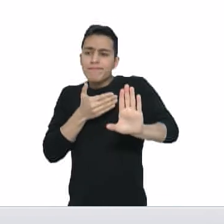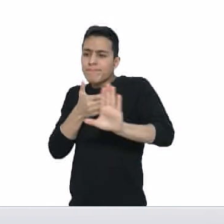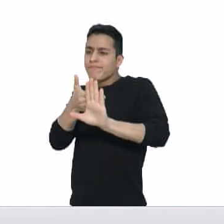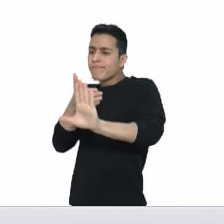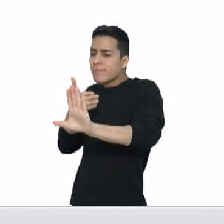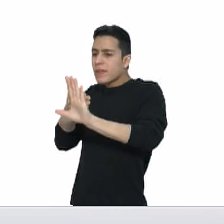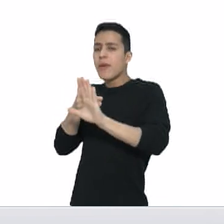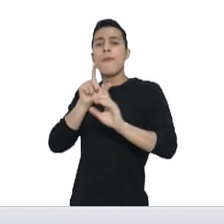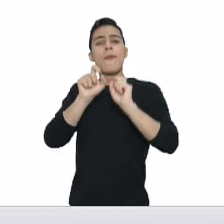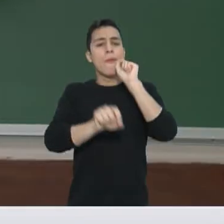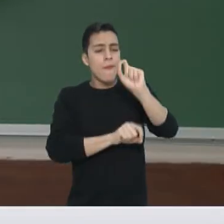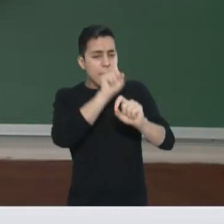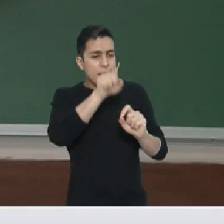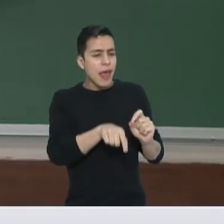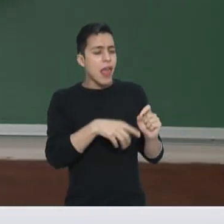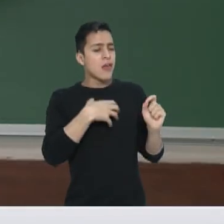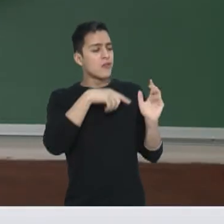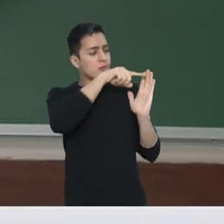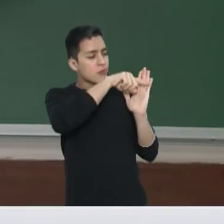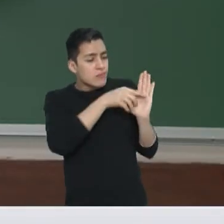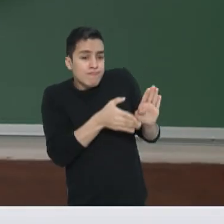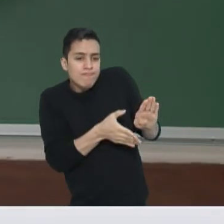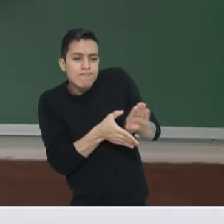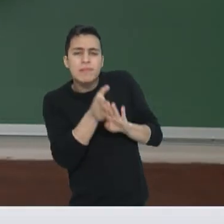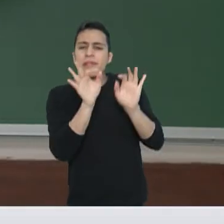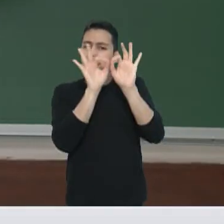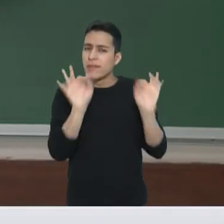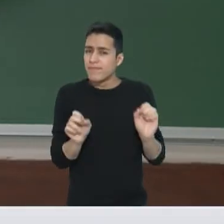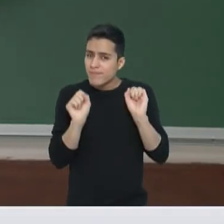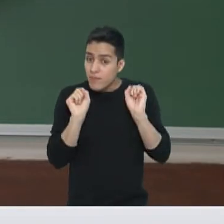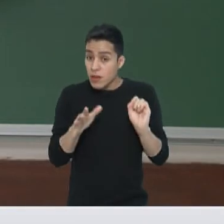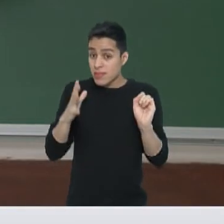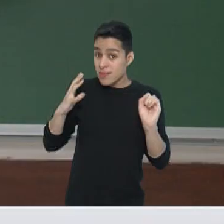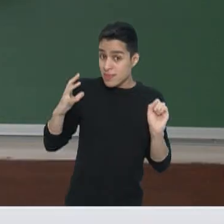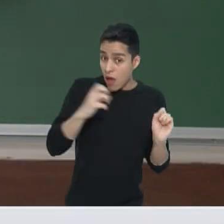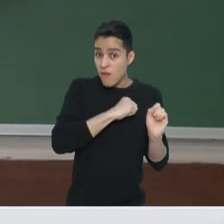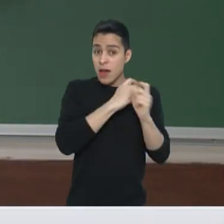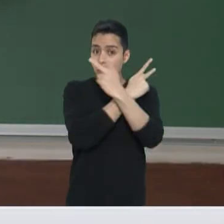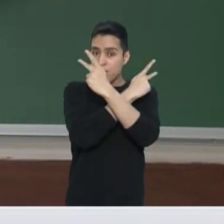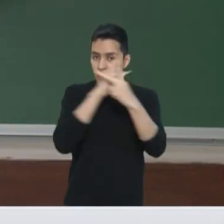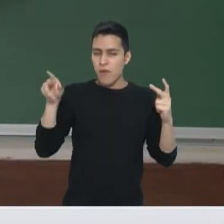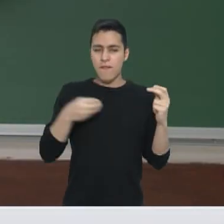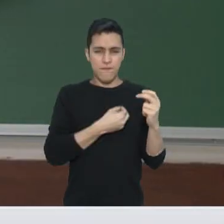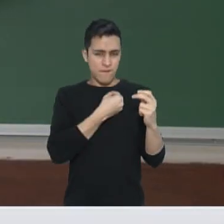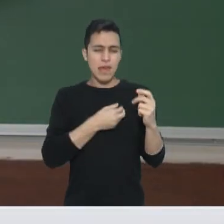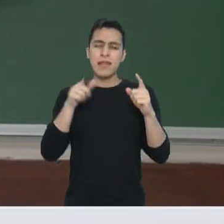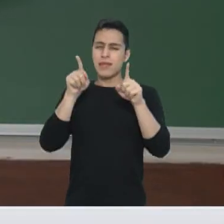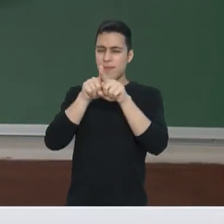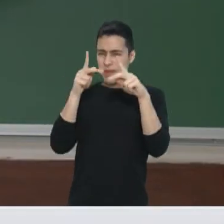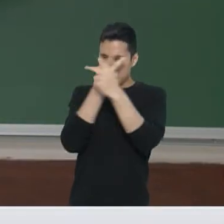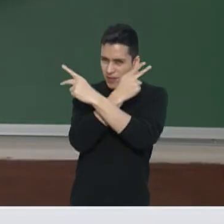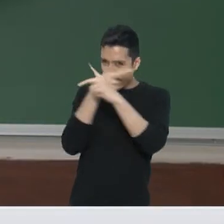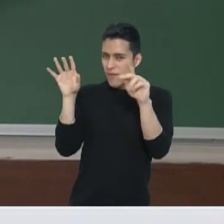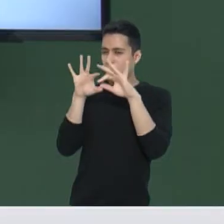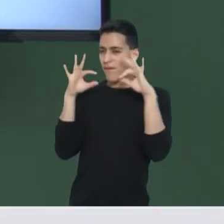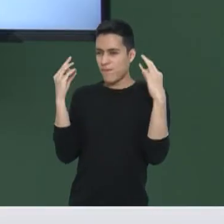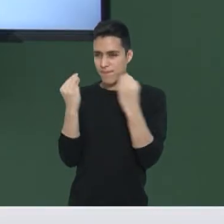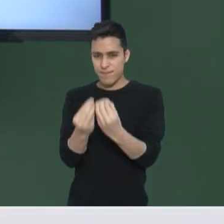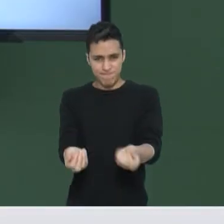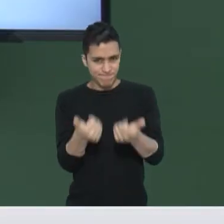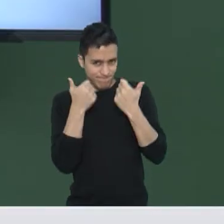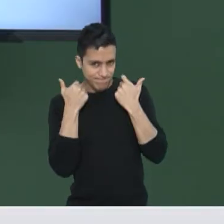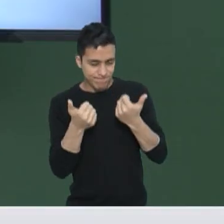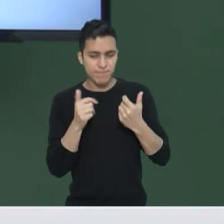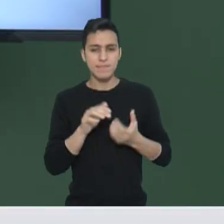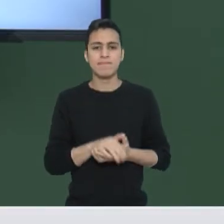social, são recomendações simples que podem salvar a sua vida e a de seus familiares,